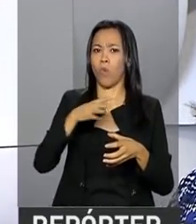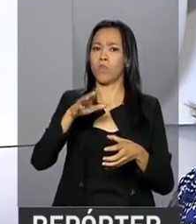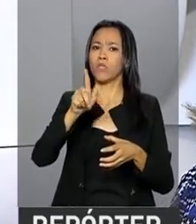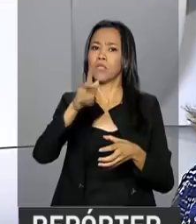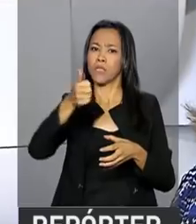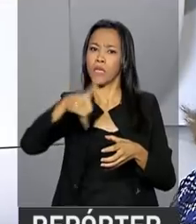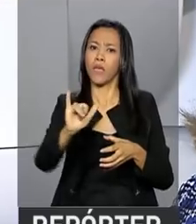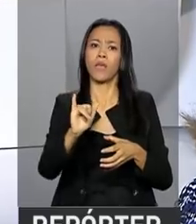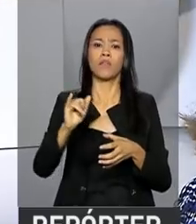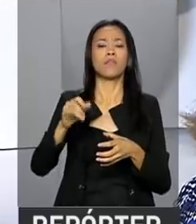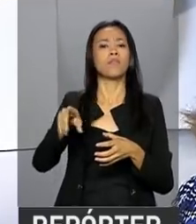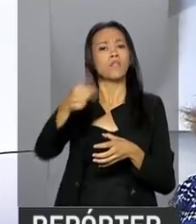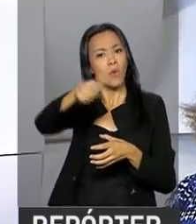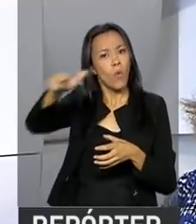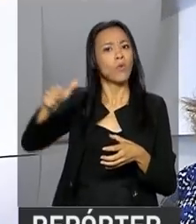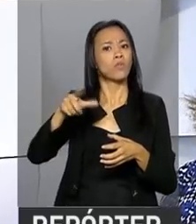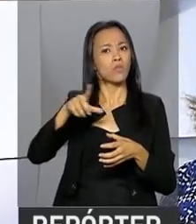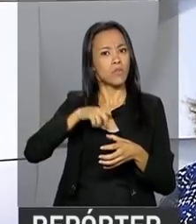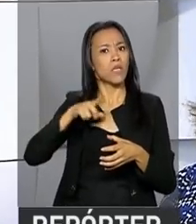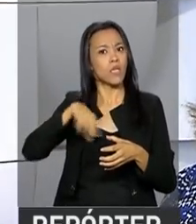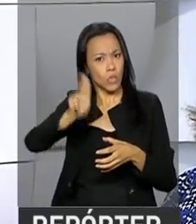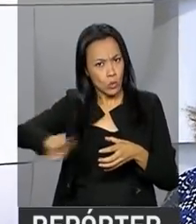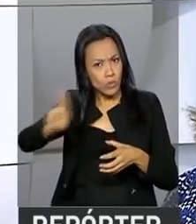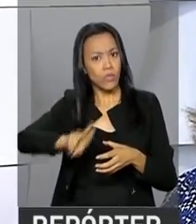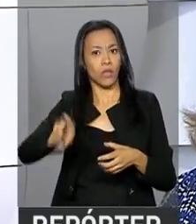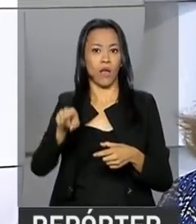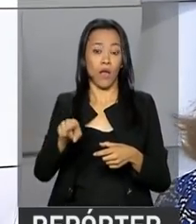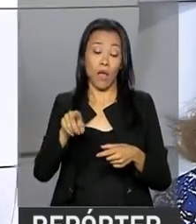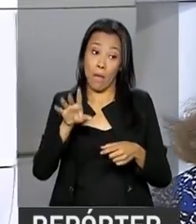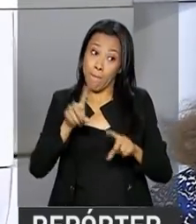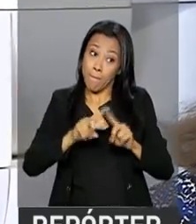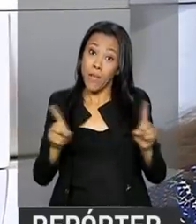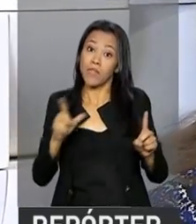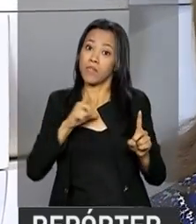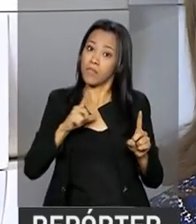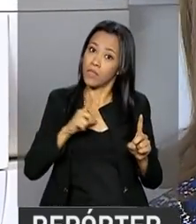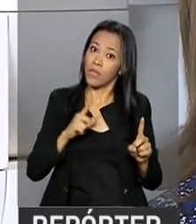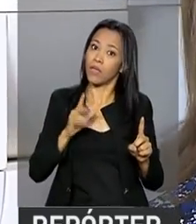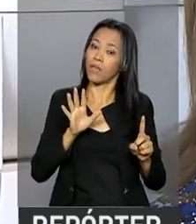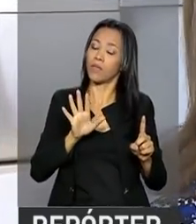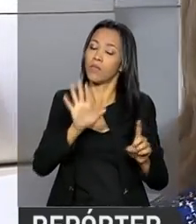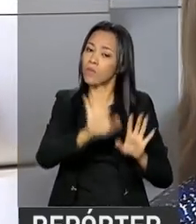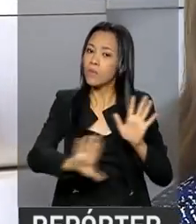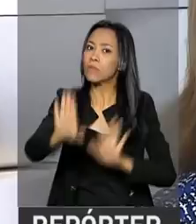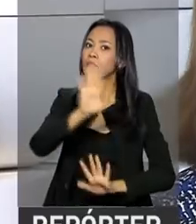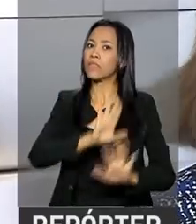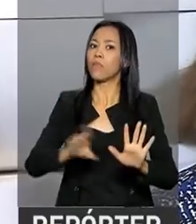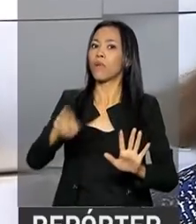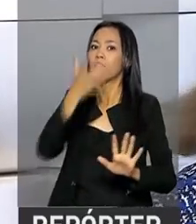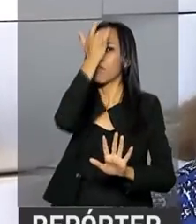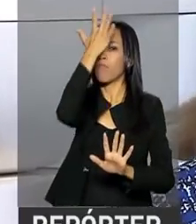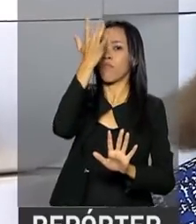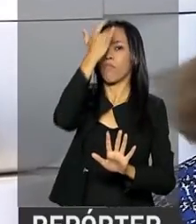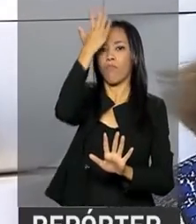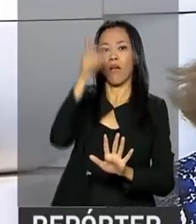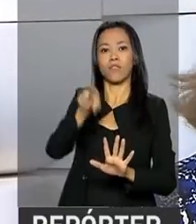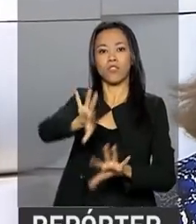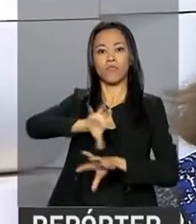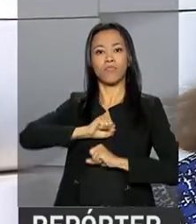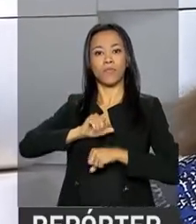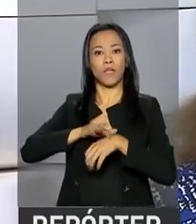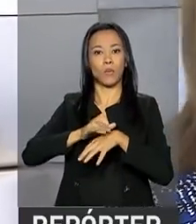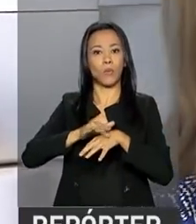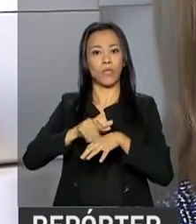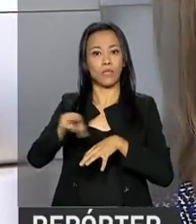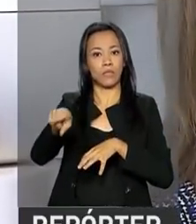que precisamos a prep é preciso ter um comportamento que torna essas pessoas vulneráveis ao hiv que elas têm um